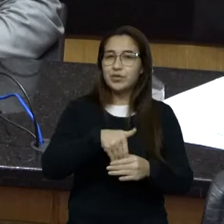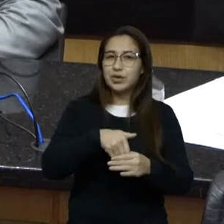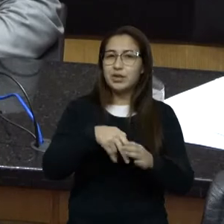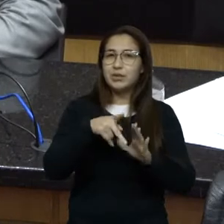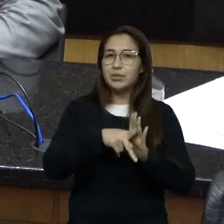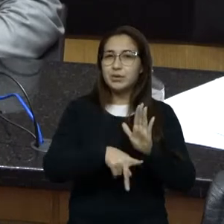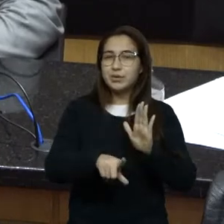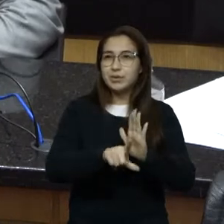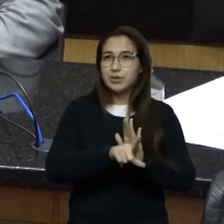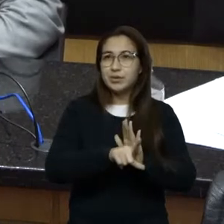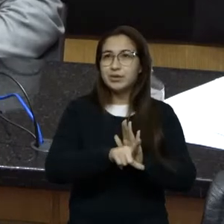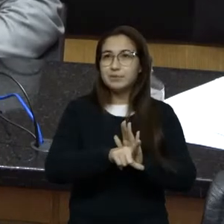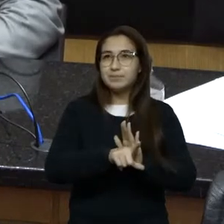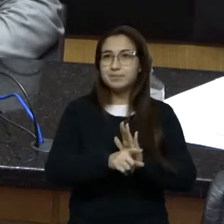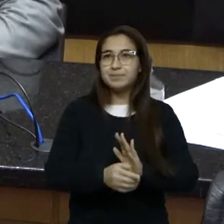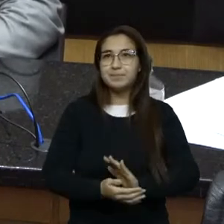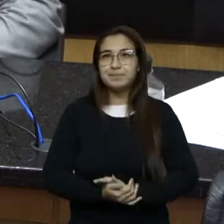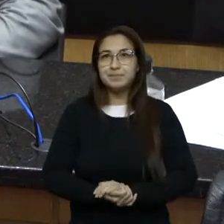aí